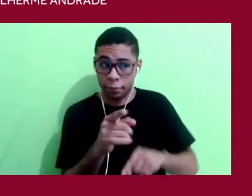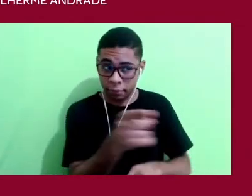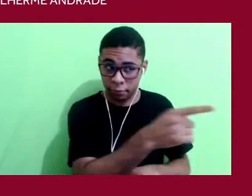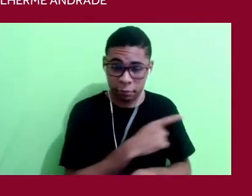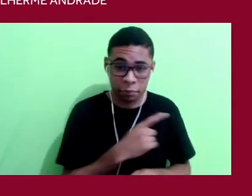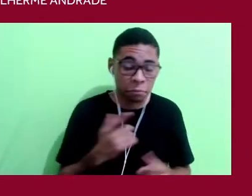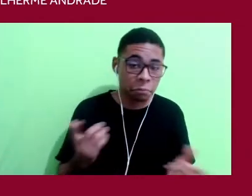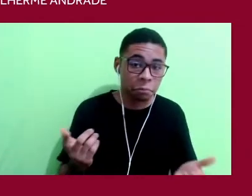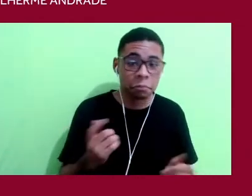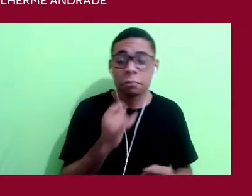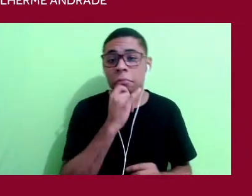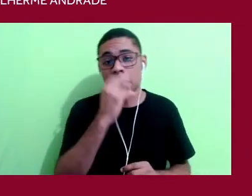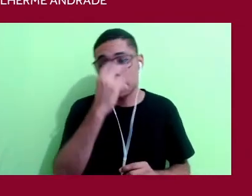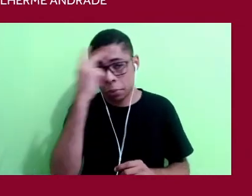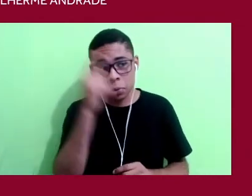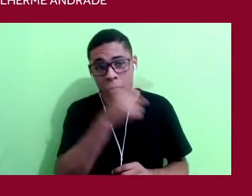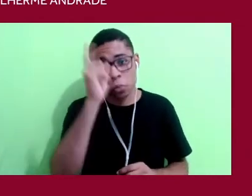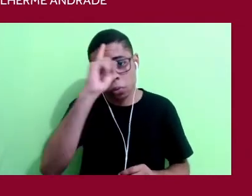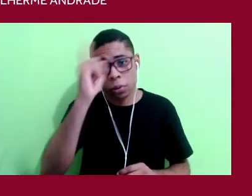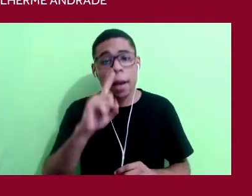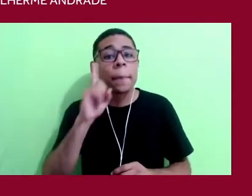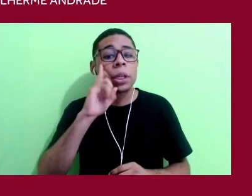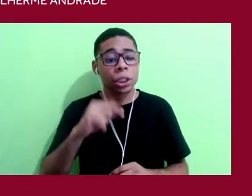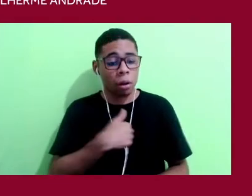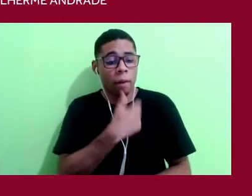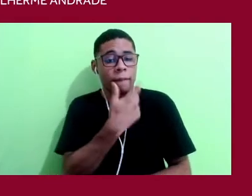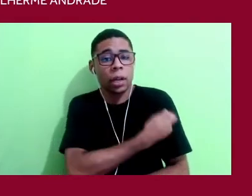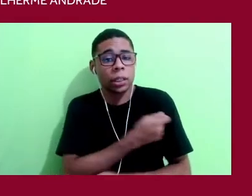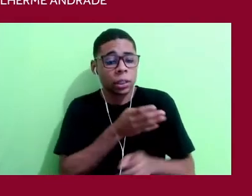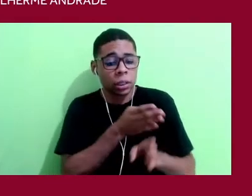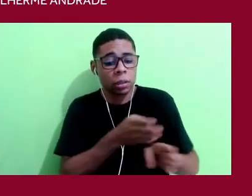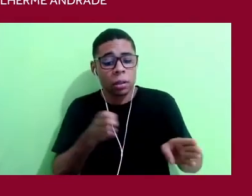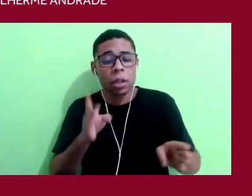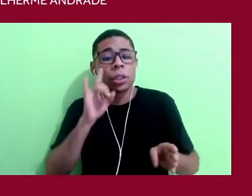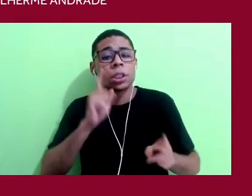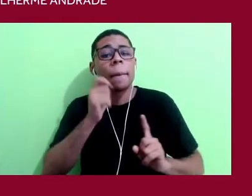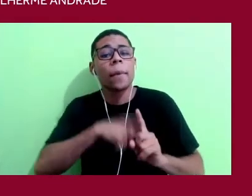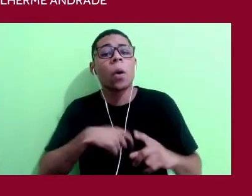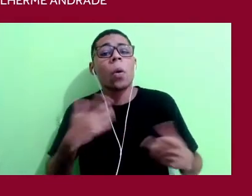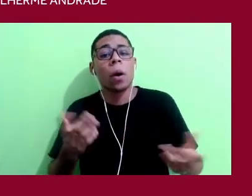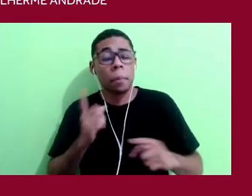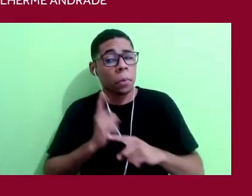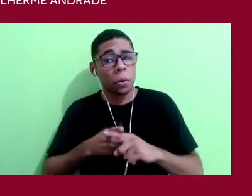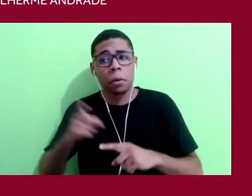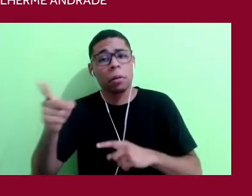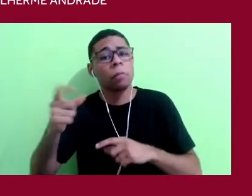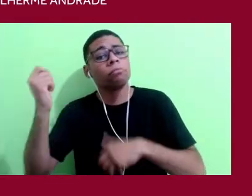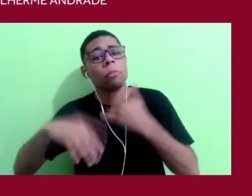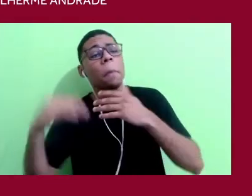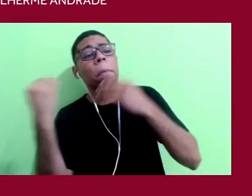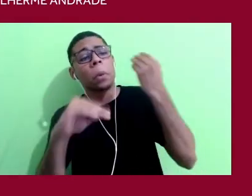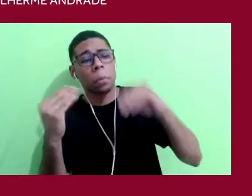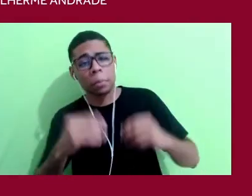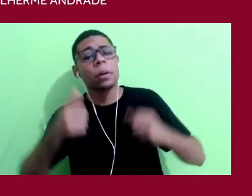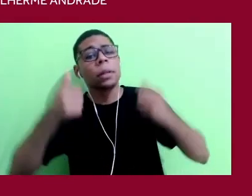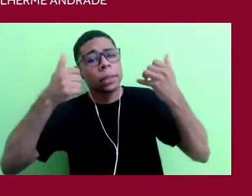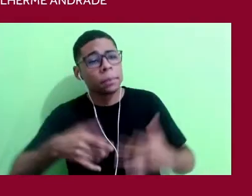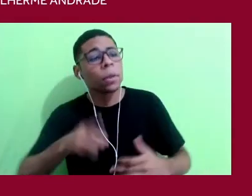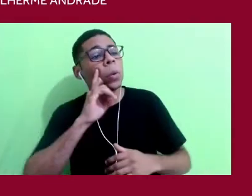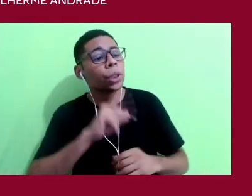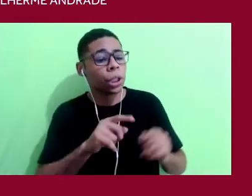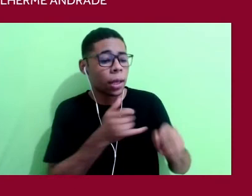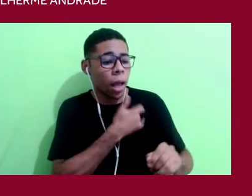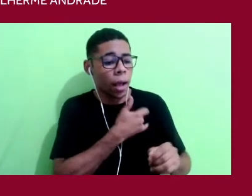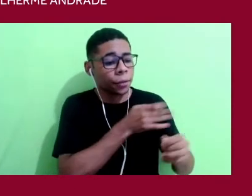que não sabem o calendário de vacinação, né? Por que que a biblioteca não faz um conteúdo sobre isso e explica, né? Traz